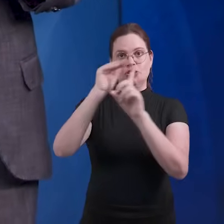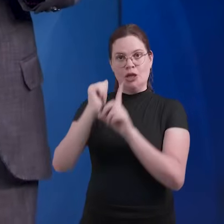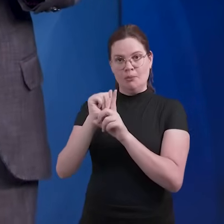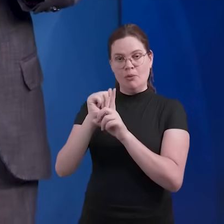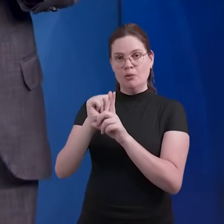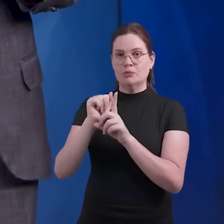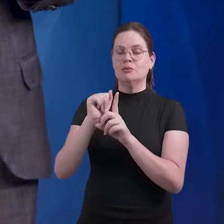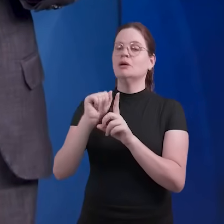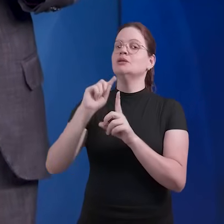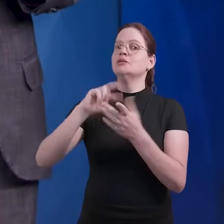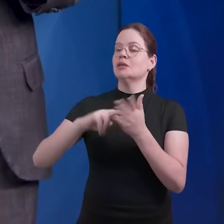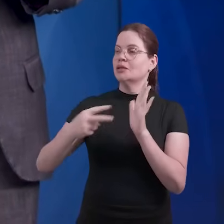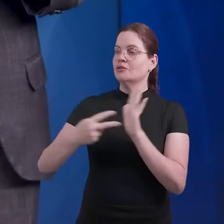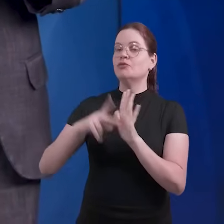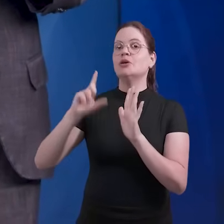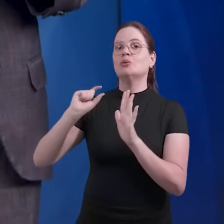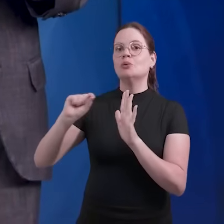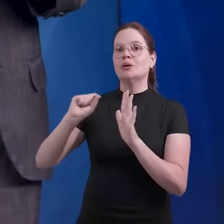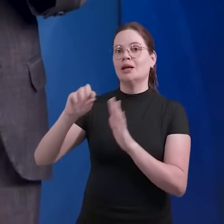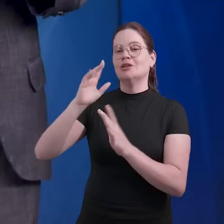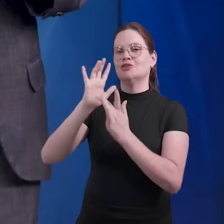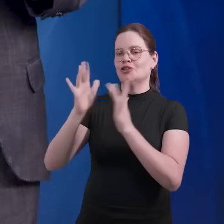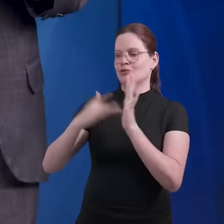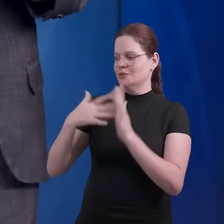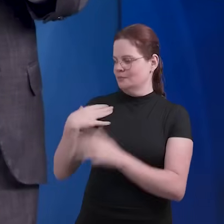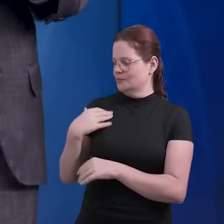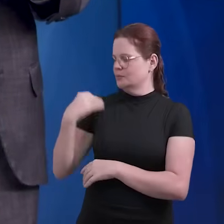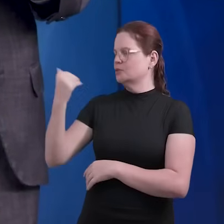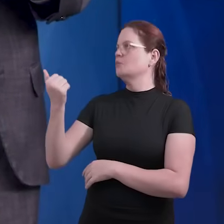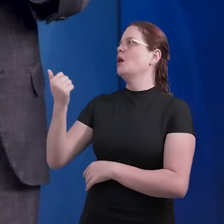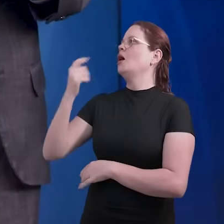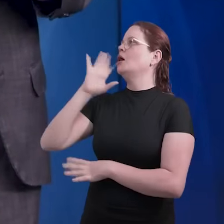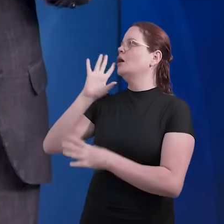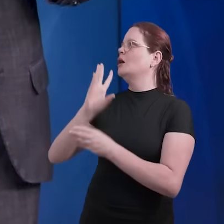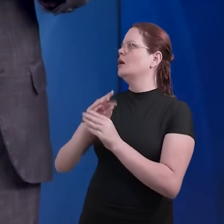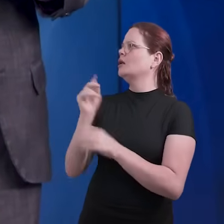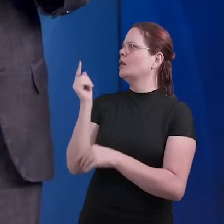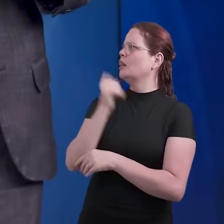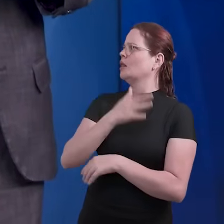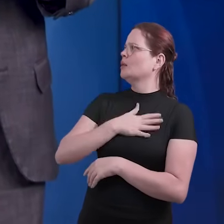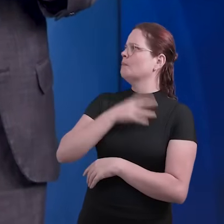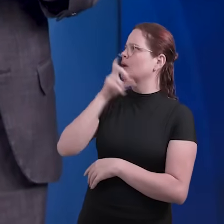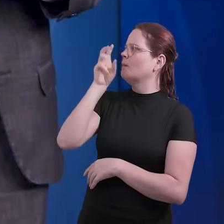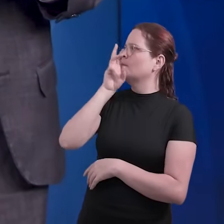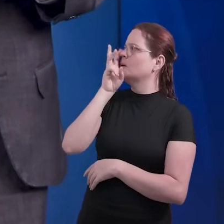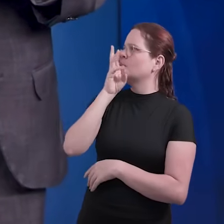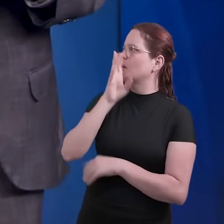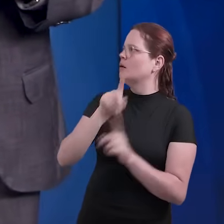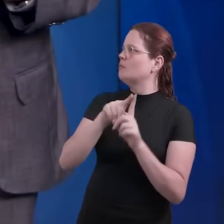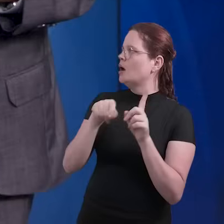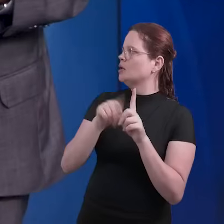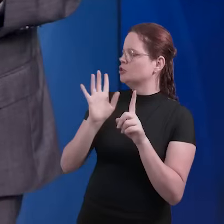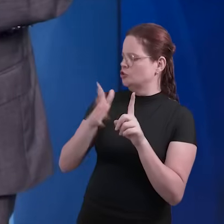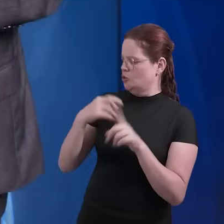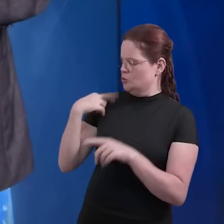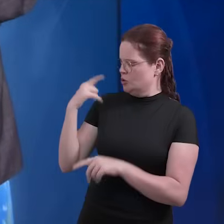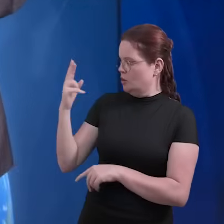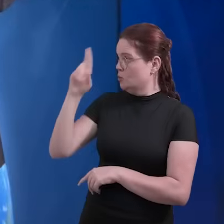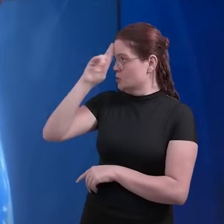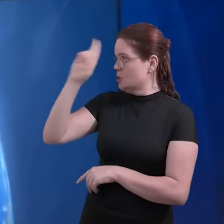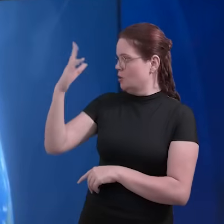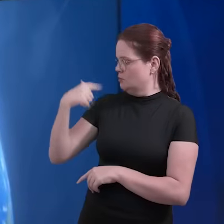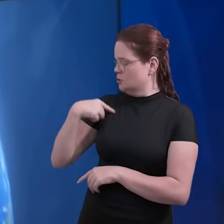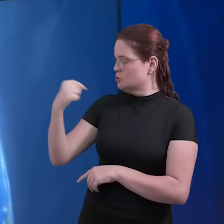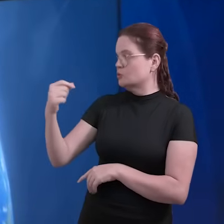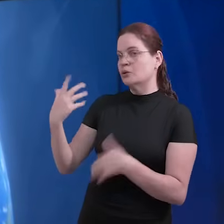tomamos consciência, conhecimento de que fomos eleitos ainda antes de termos nascido. Isso é maravilhoso.